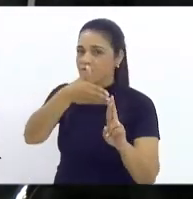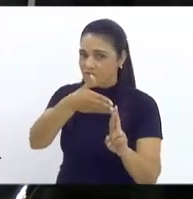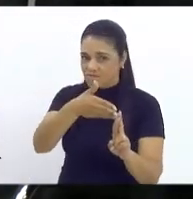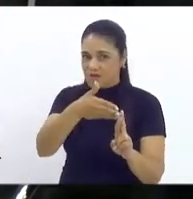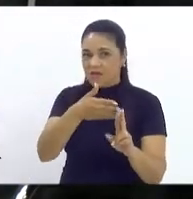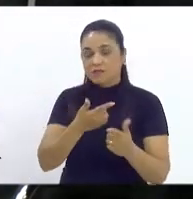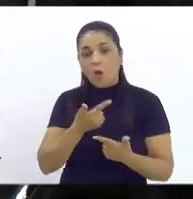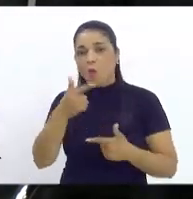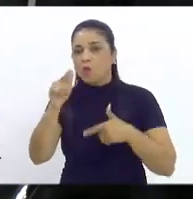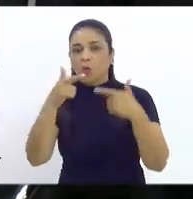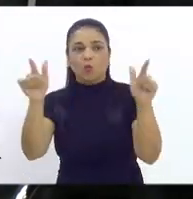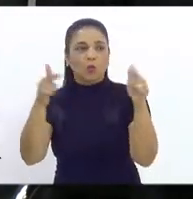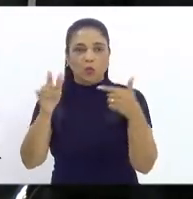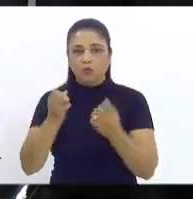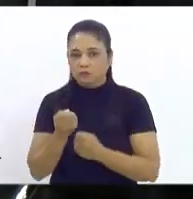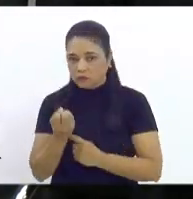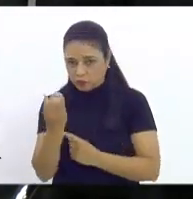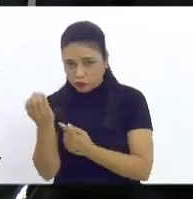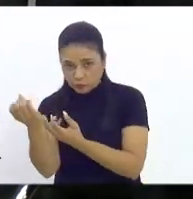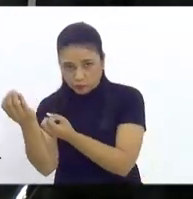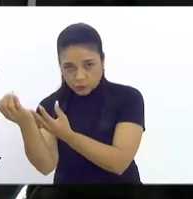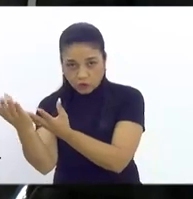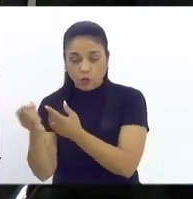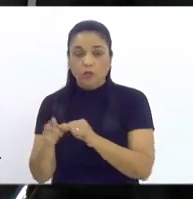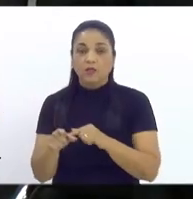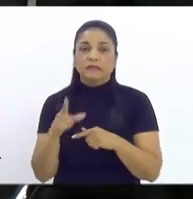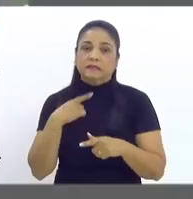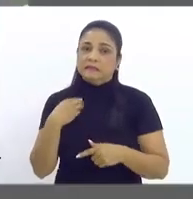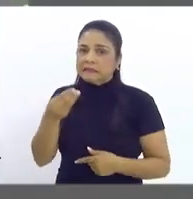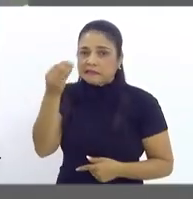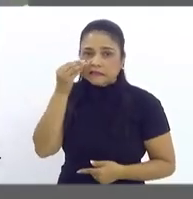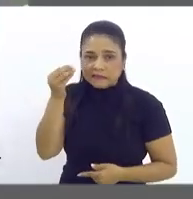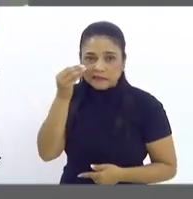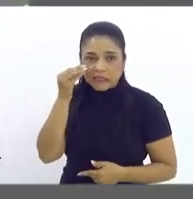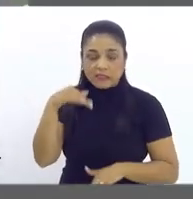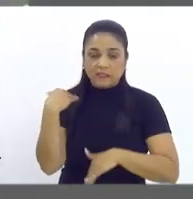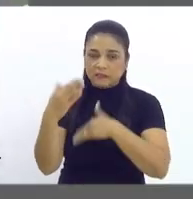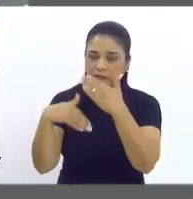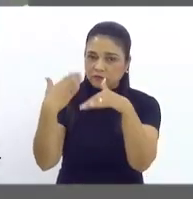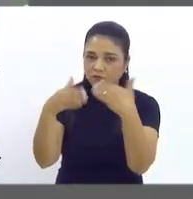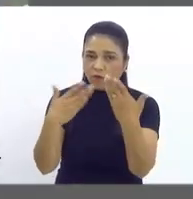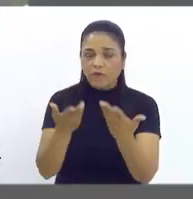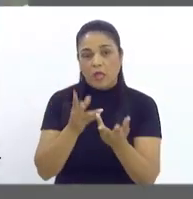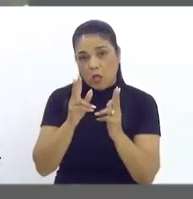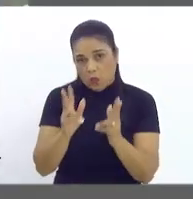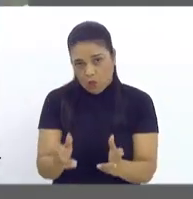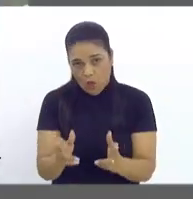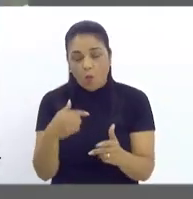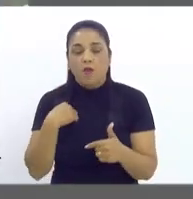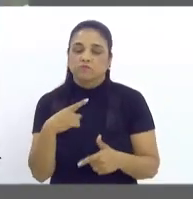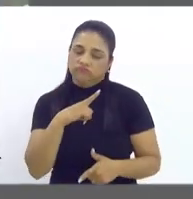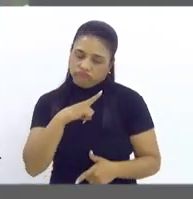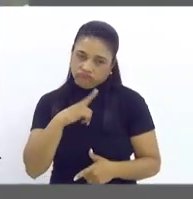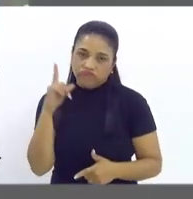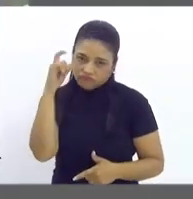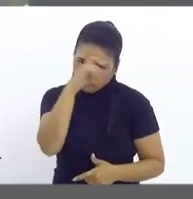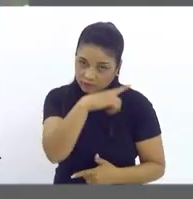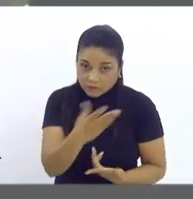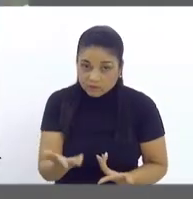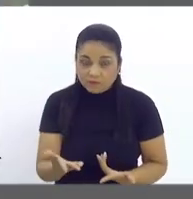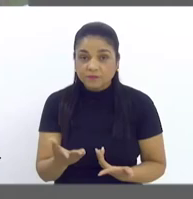outras distribuidoras que tentam desenvolver esse mercado, mas têm dificuldade.